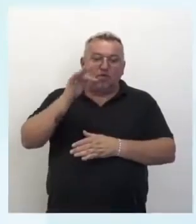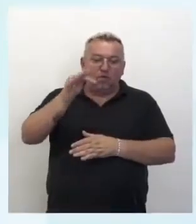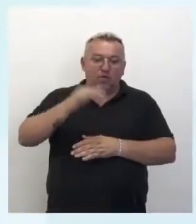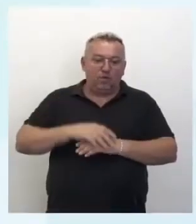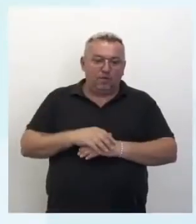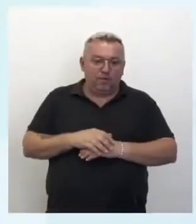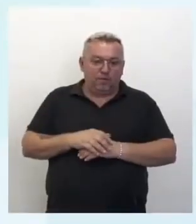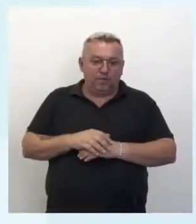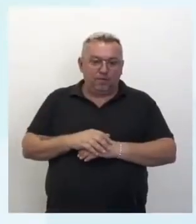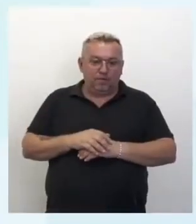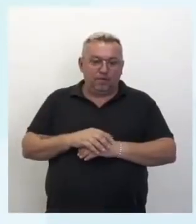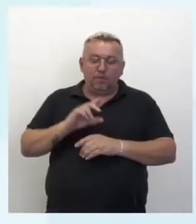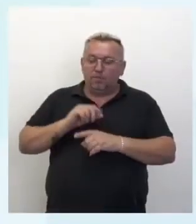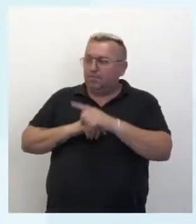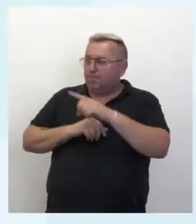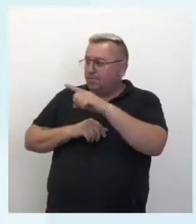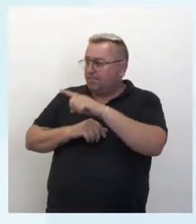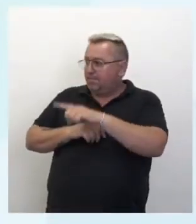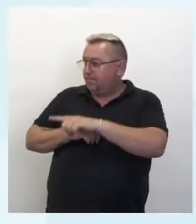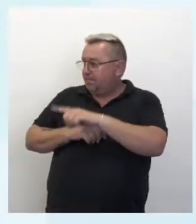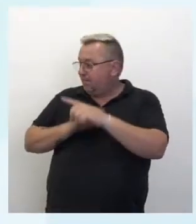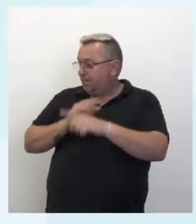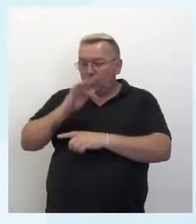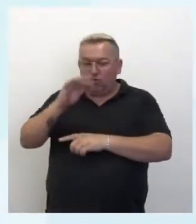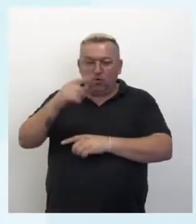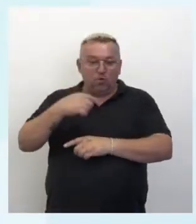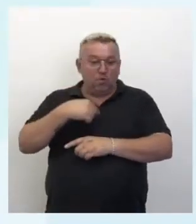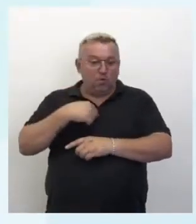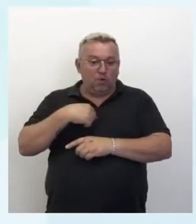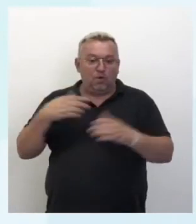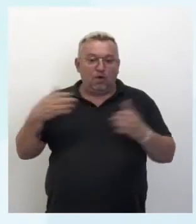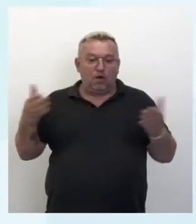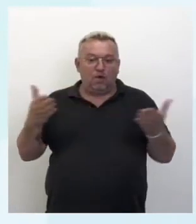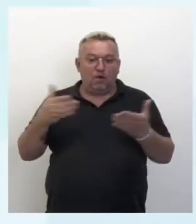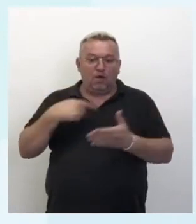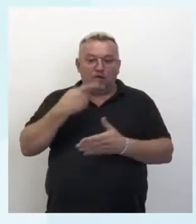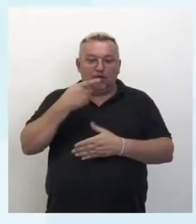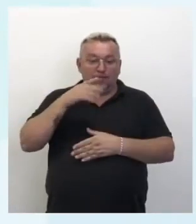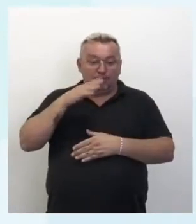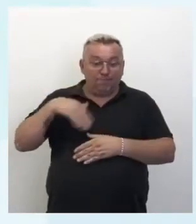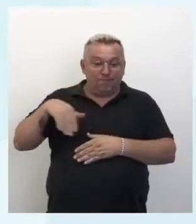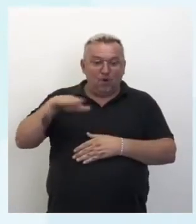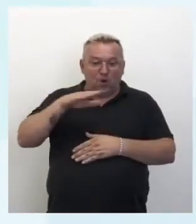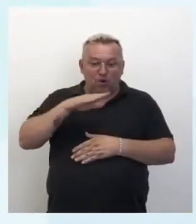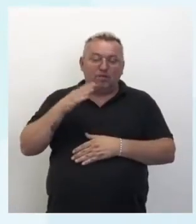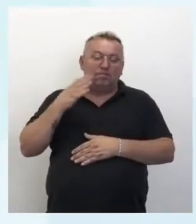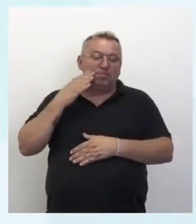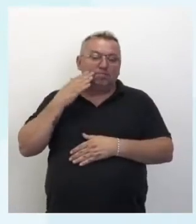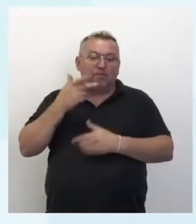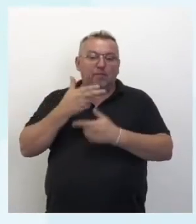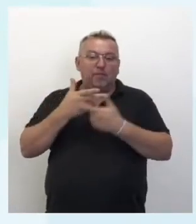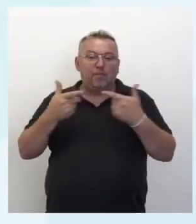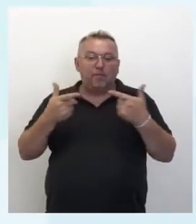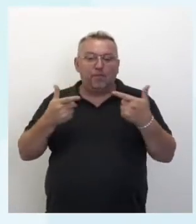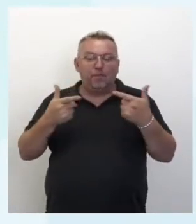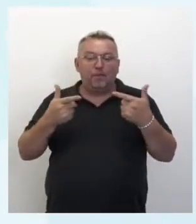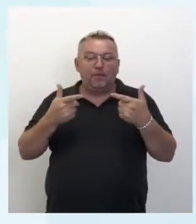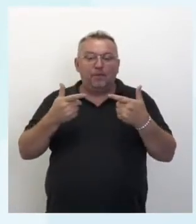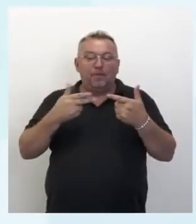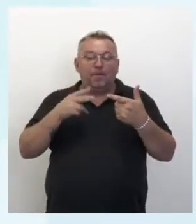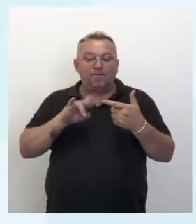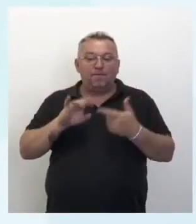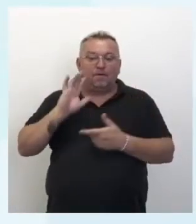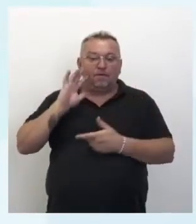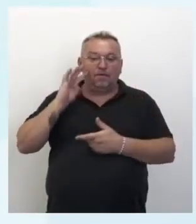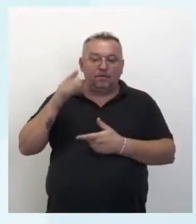aula passada a gente usou o futuro com will. Agora a gente está falando com going to. Então, quando você sabe que uma coisa vai